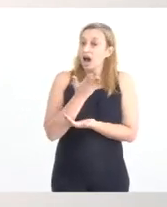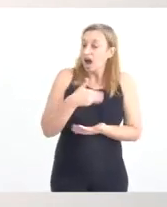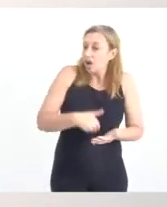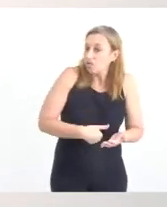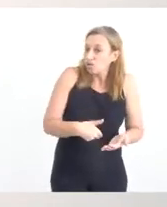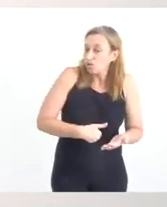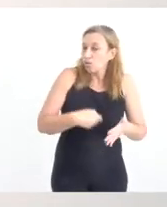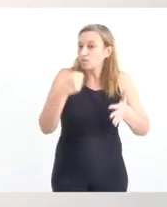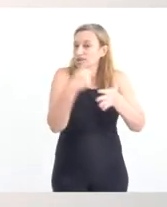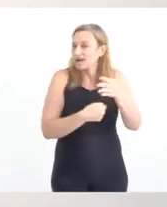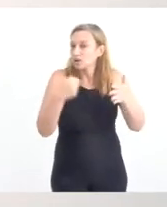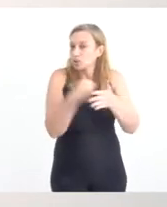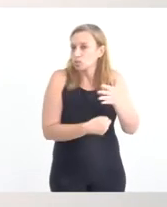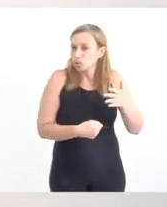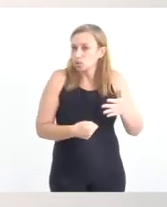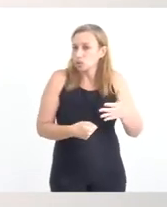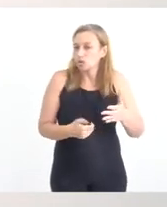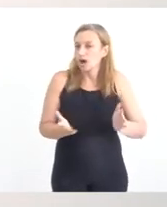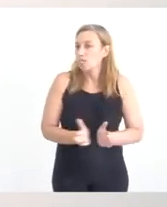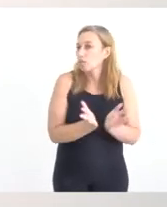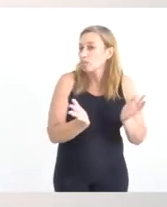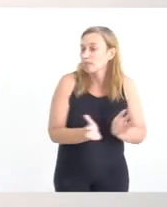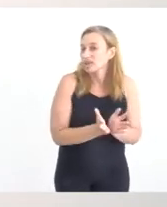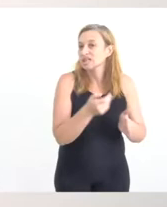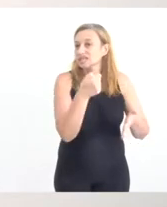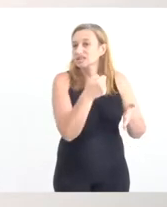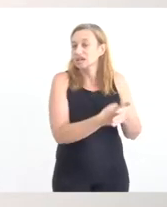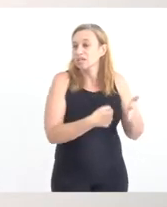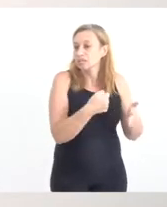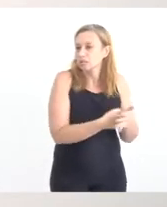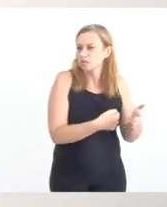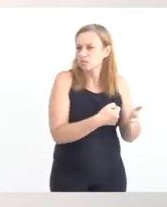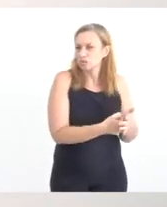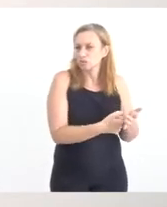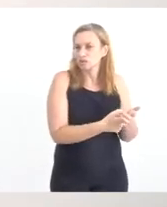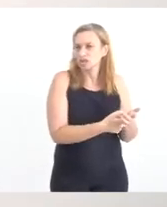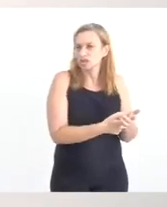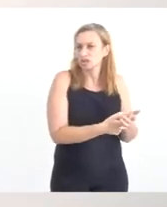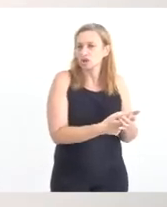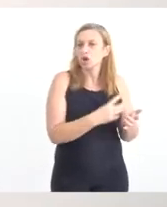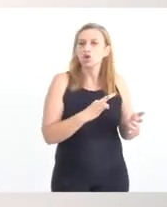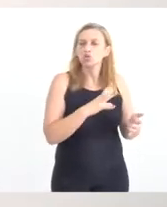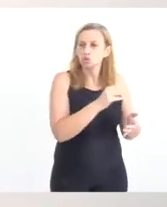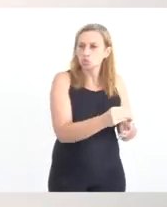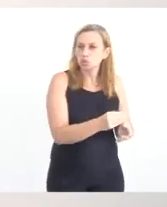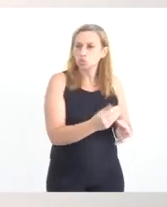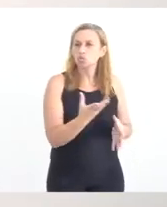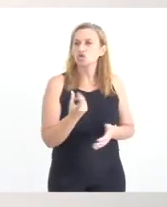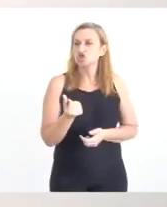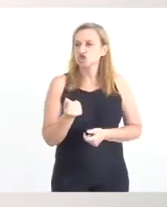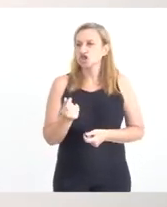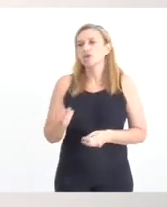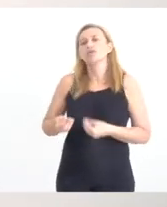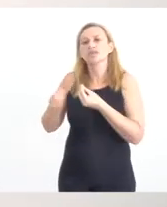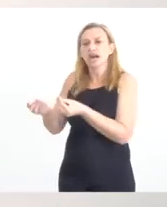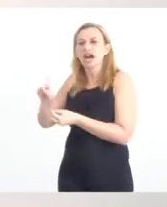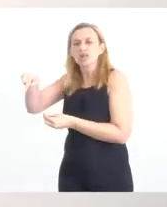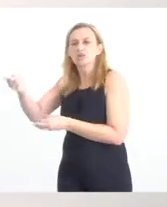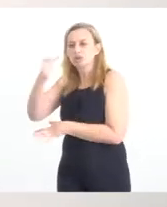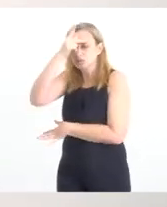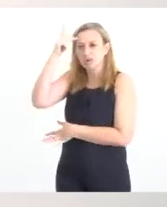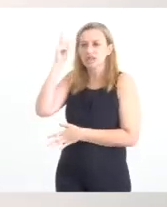dá lucro a miséria dá lucro isso é importantíssimo ser dito